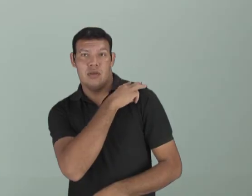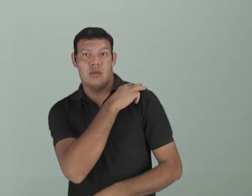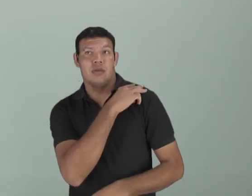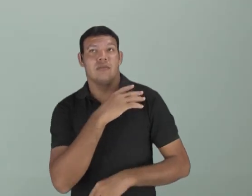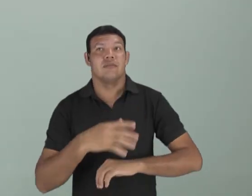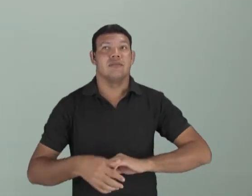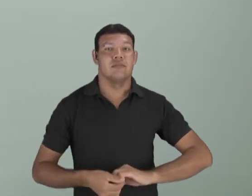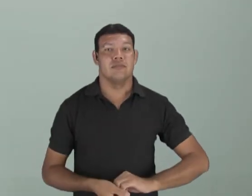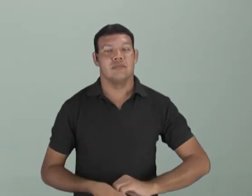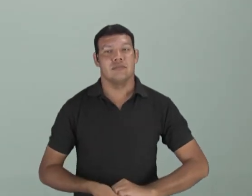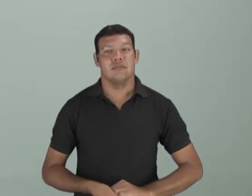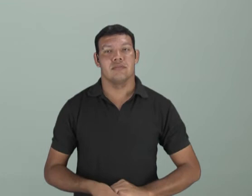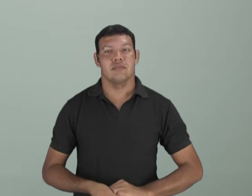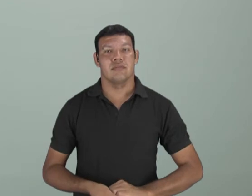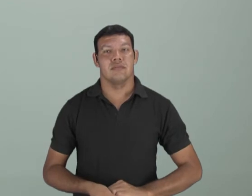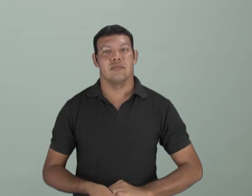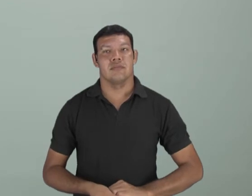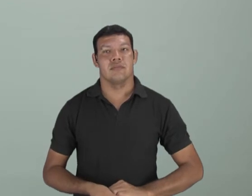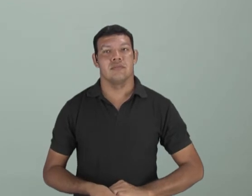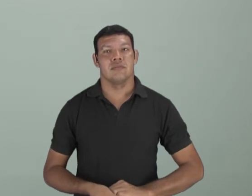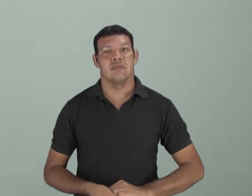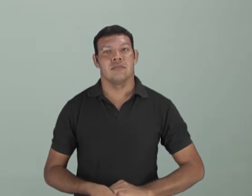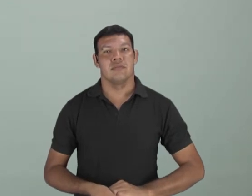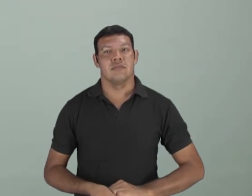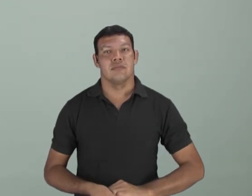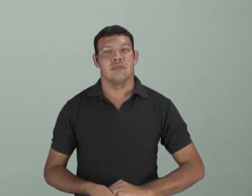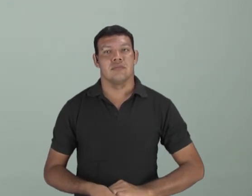ensinança secundária, tá? Se divide assim.